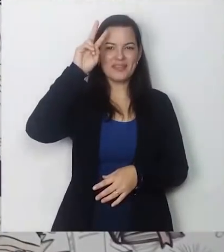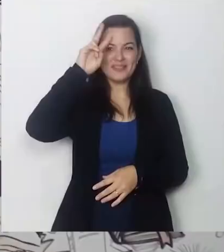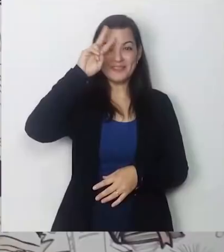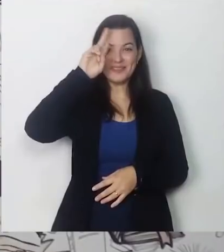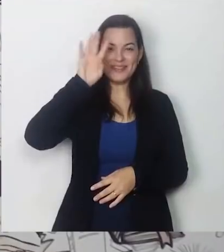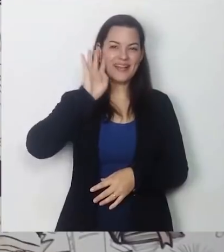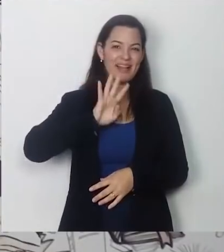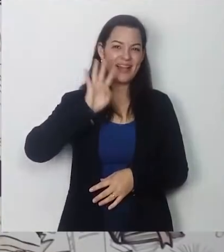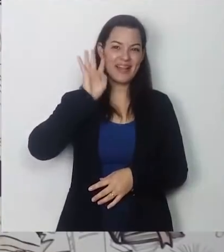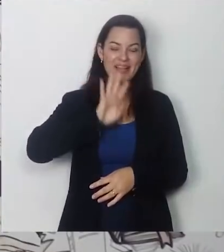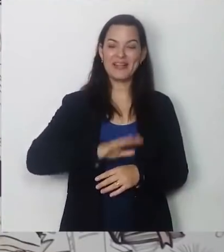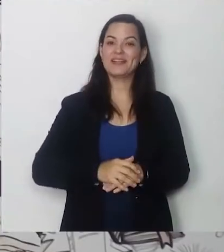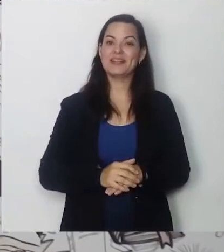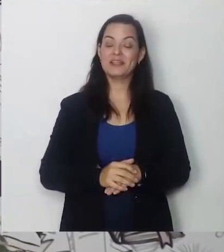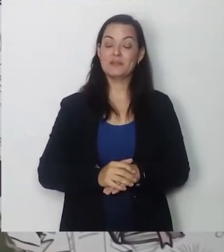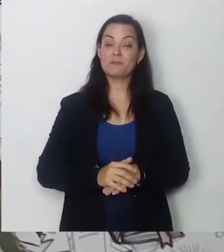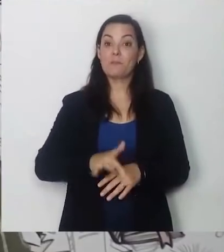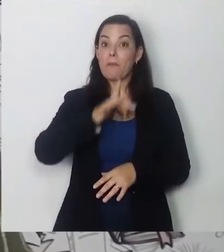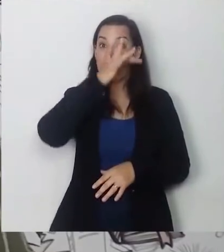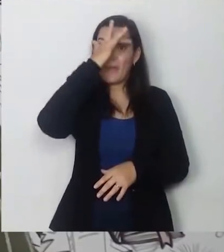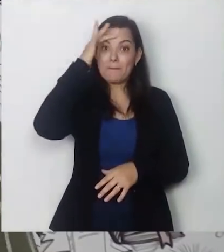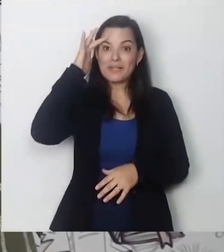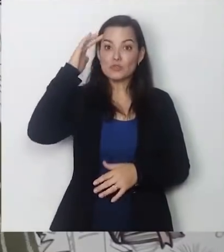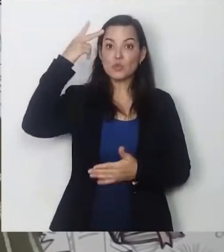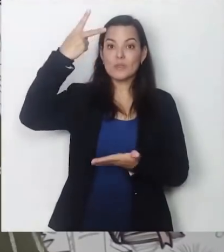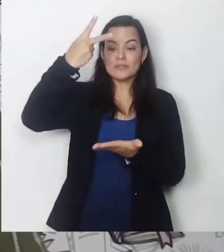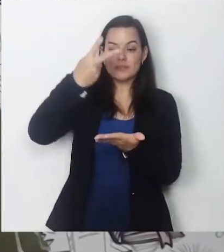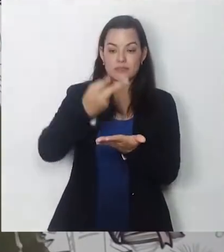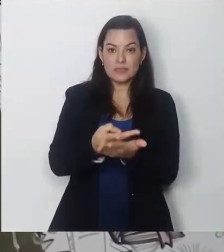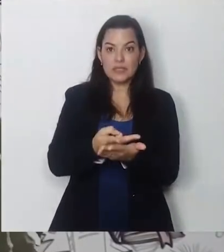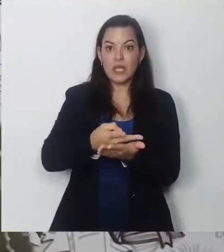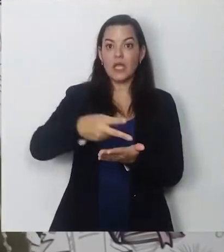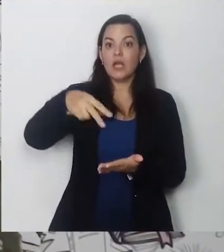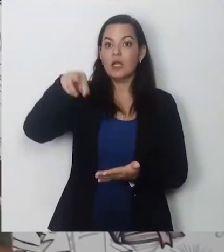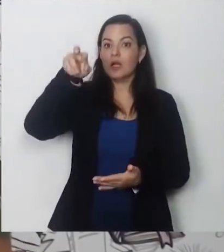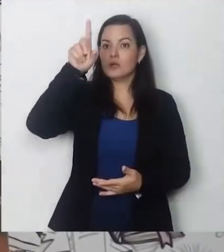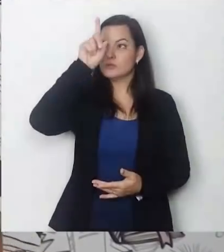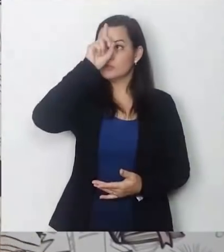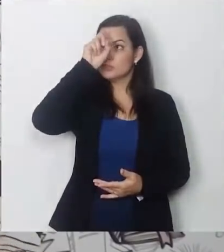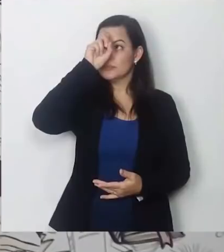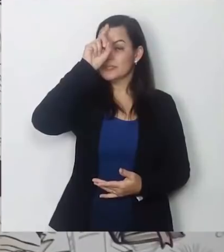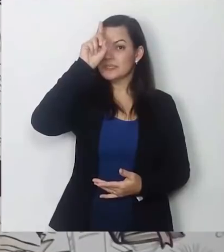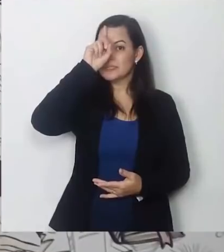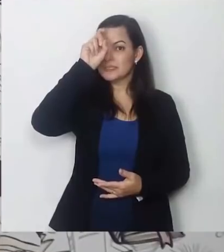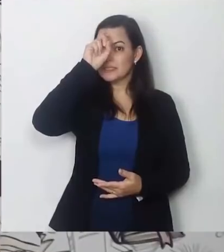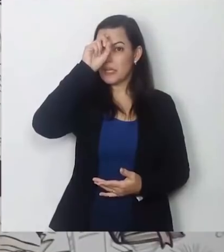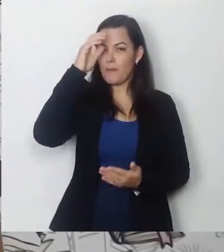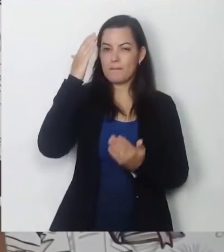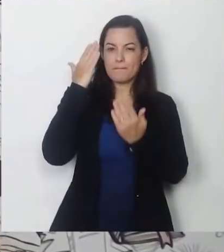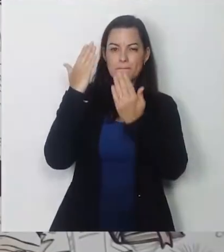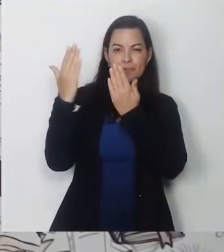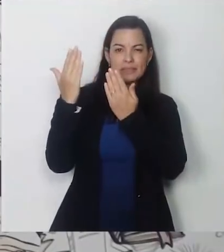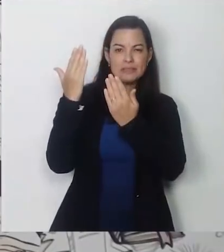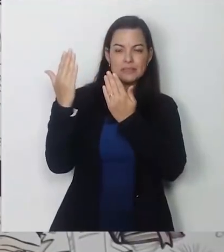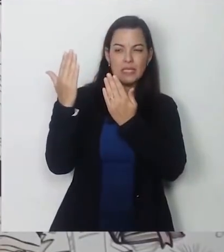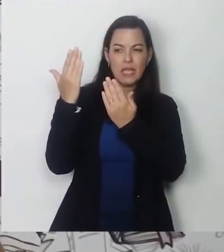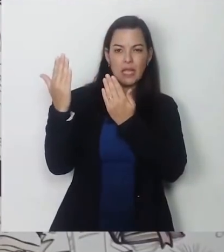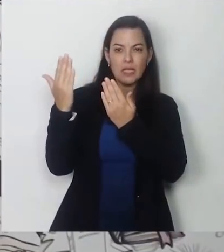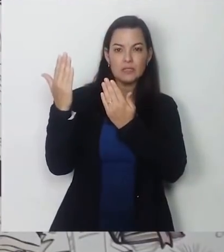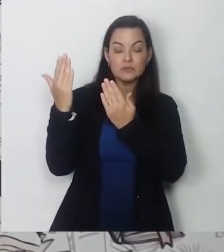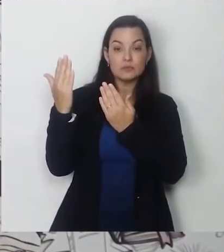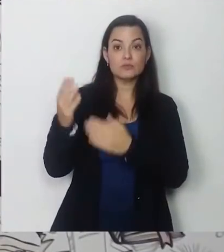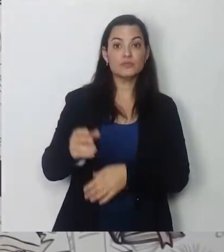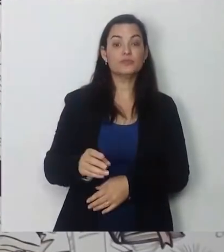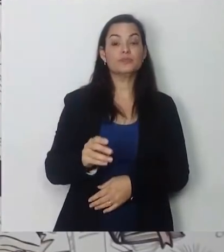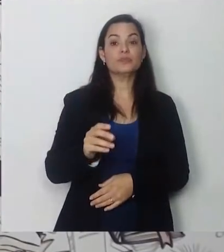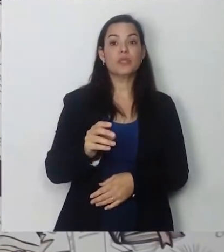As internações de pessoas em hospitais psiquiátricos foi, durante muito tempo,